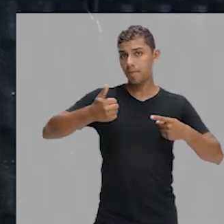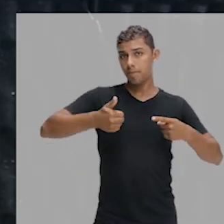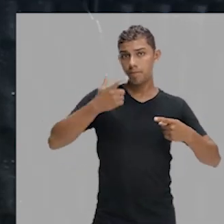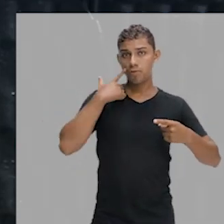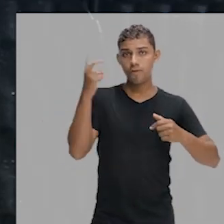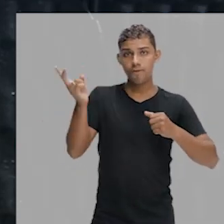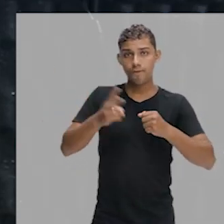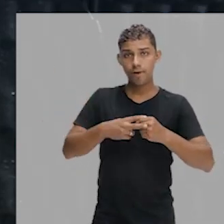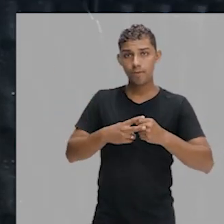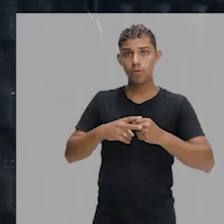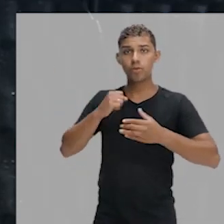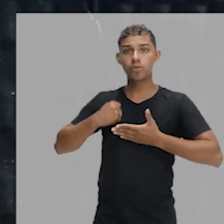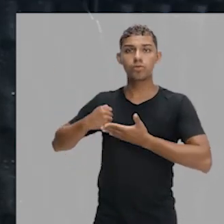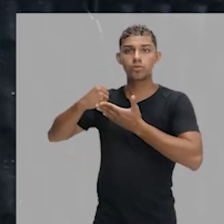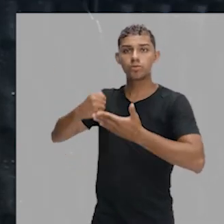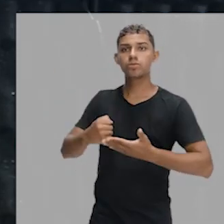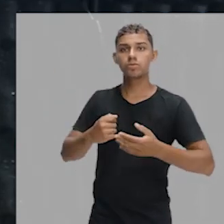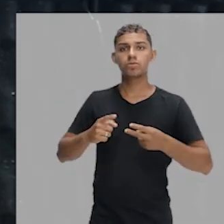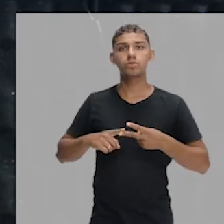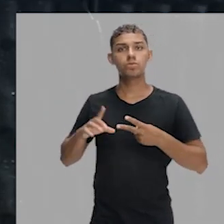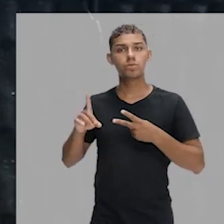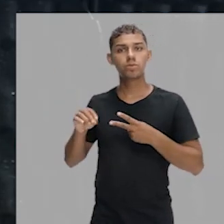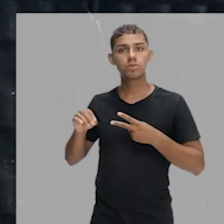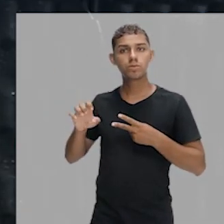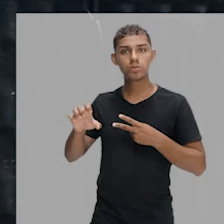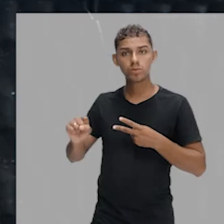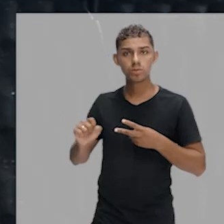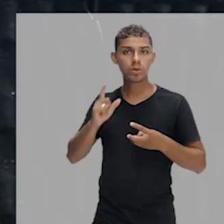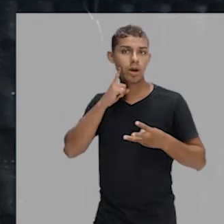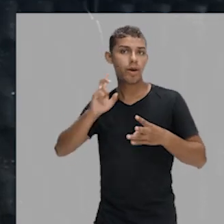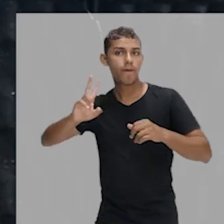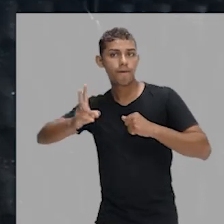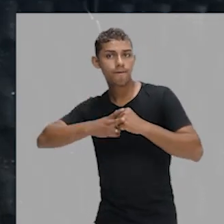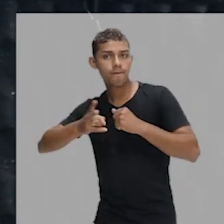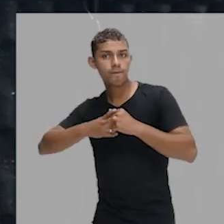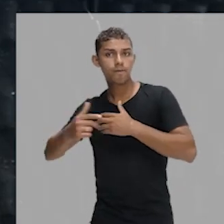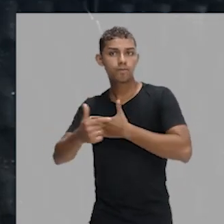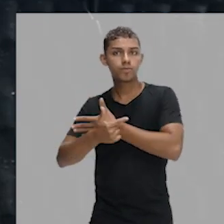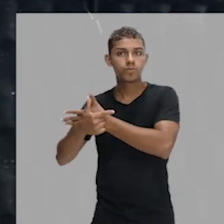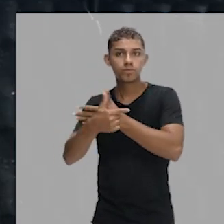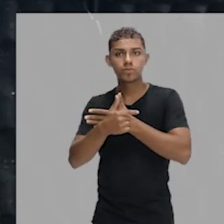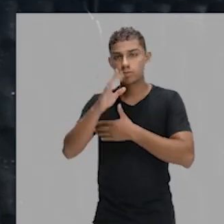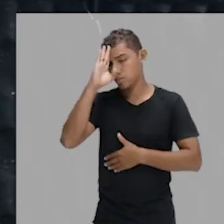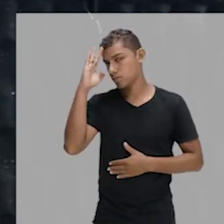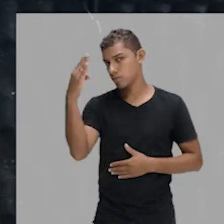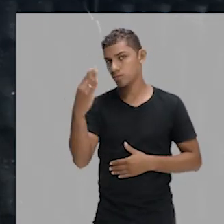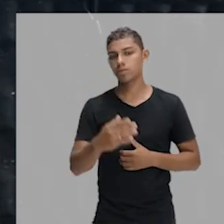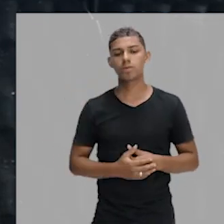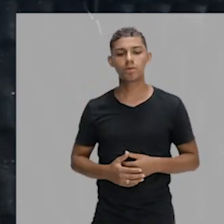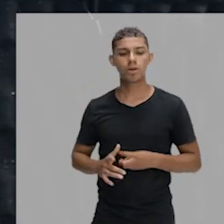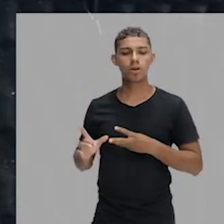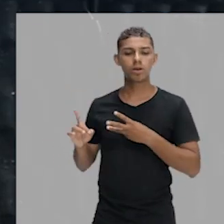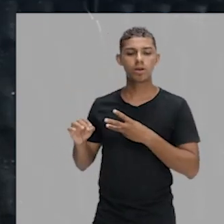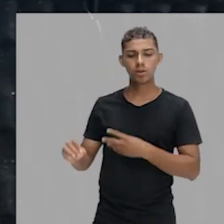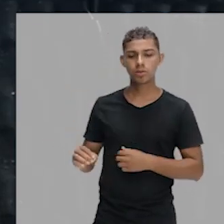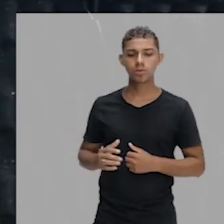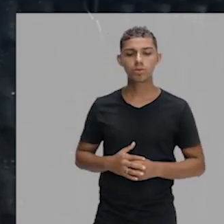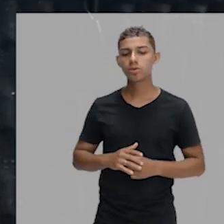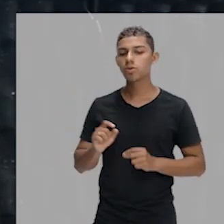verbo auxiliar. O segundo do é ele na função de verbo principal. O que